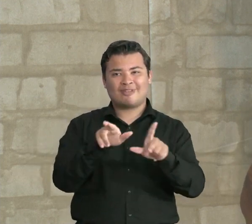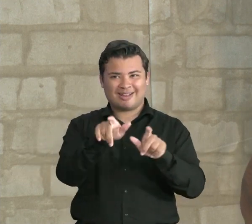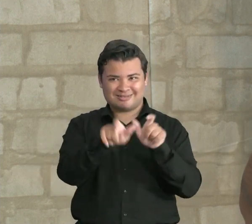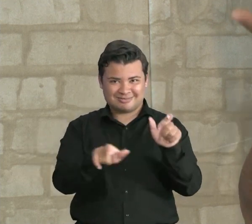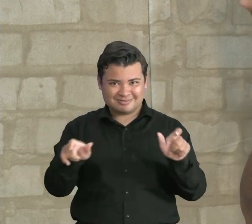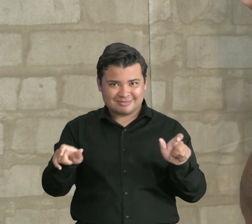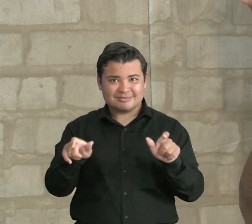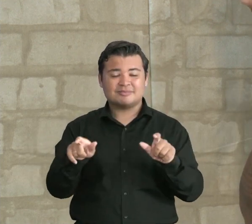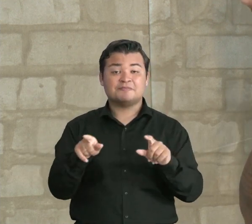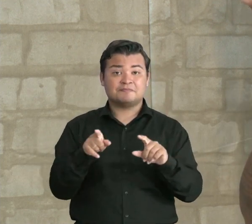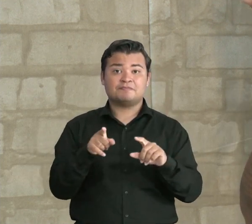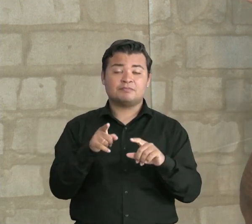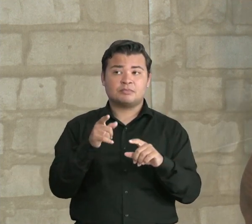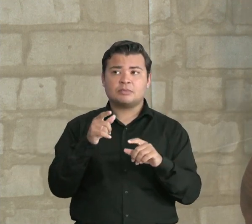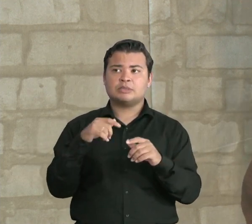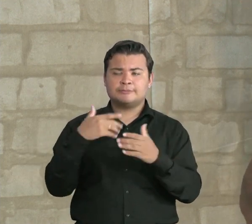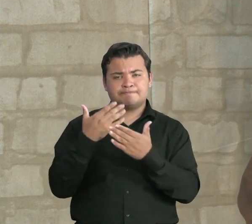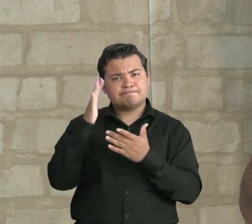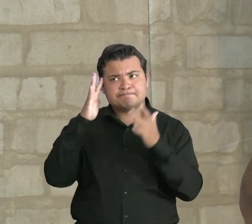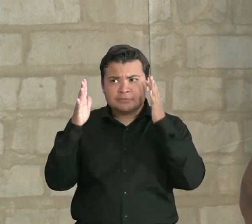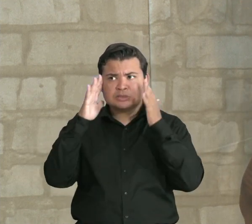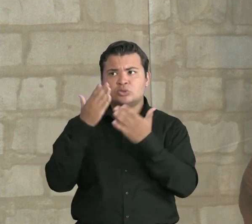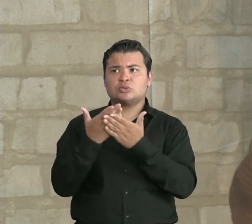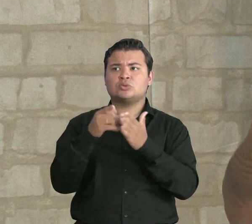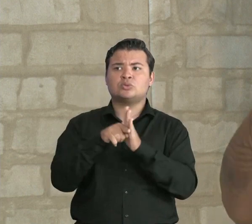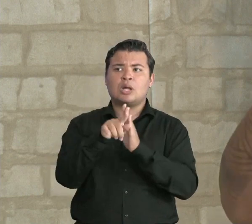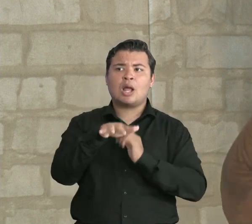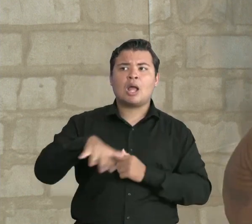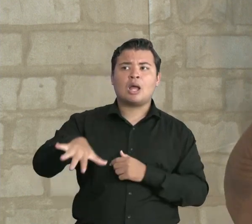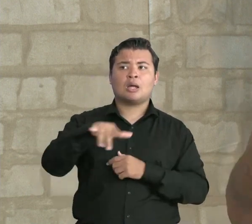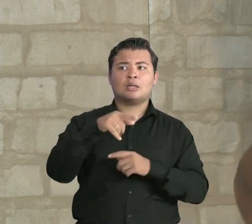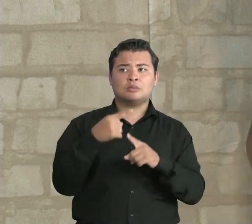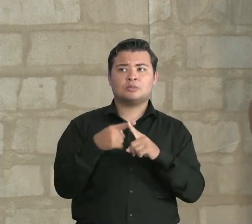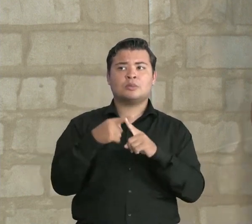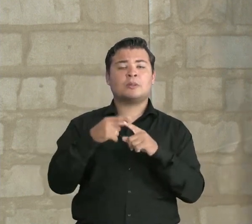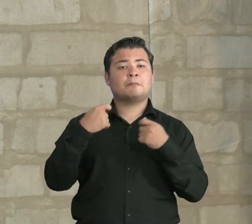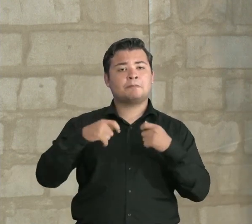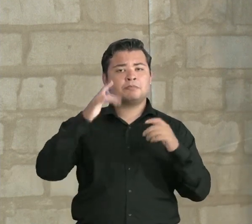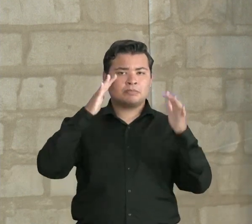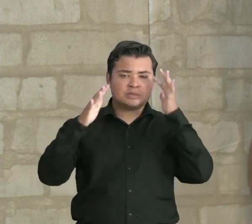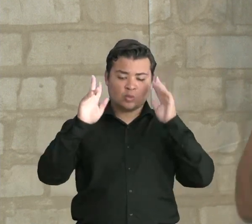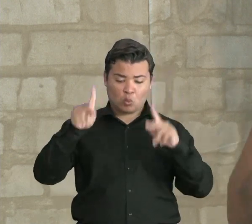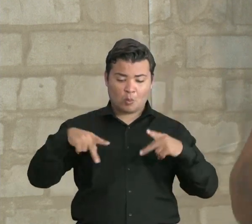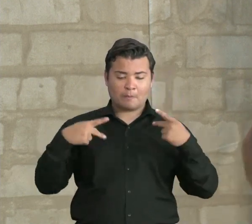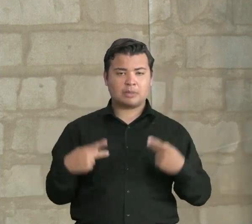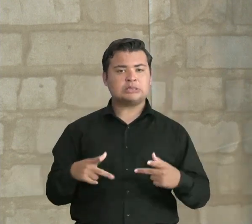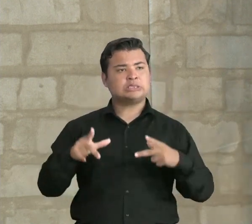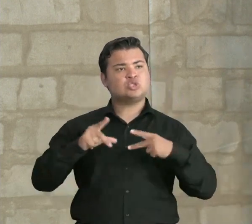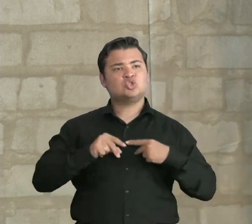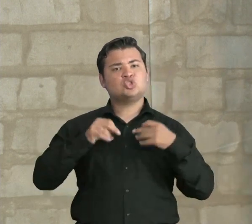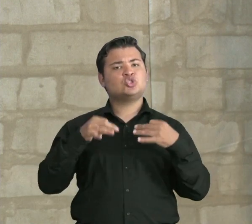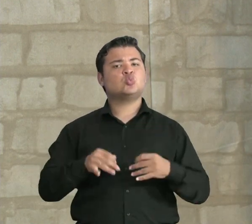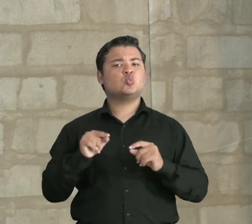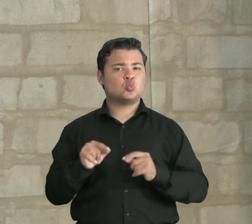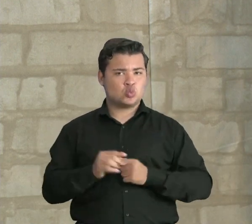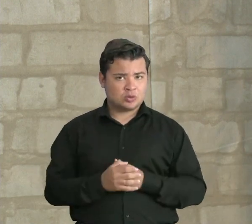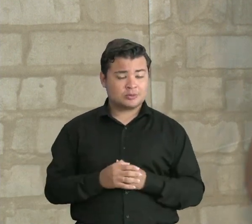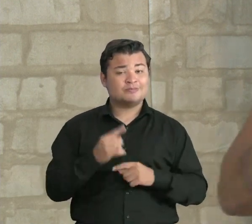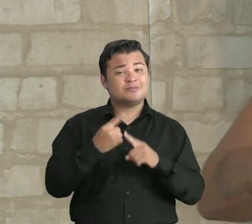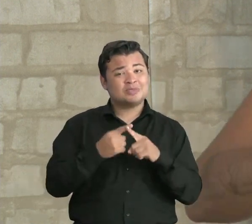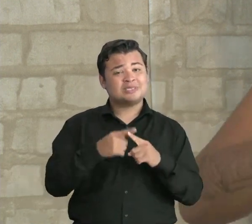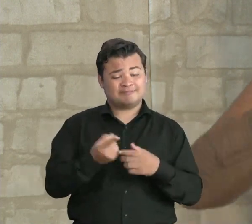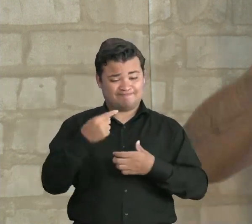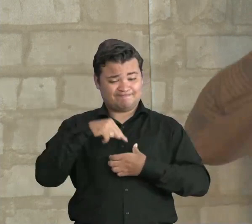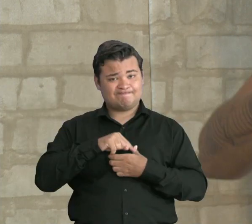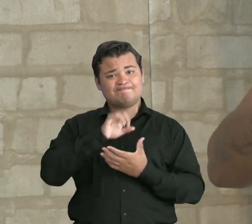direitos humanos, que é a dignidade humana. Dignidade humana pensada a partir das particularidades, das especificidades,